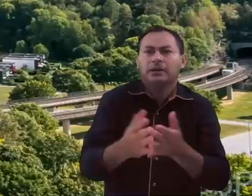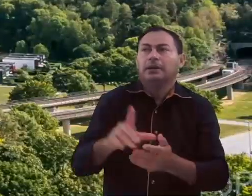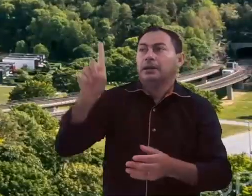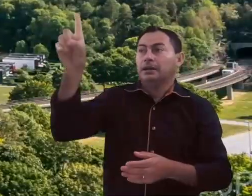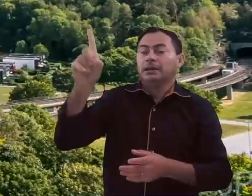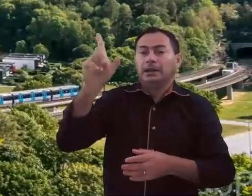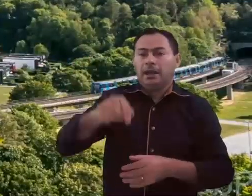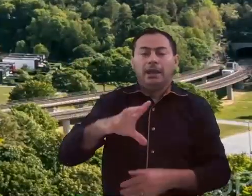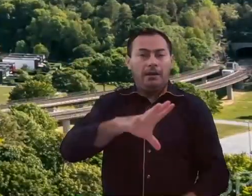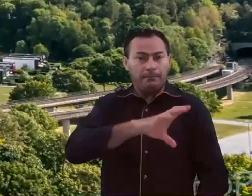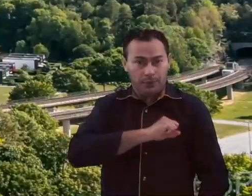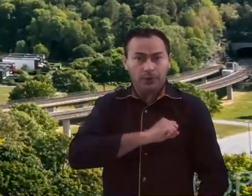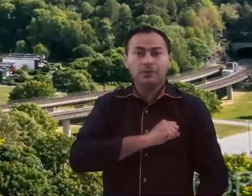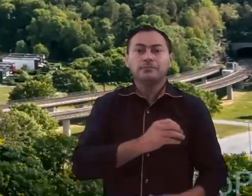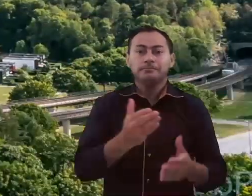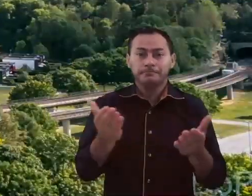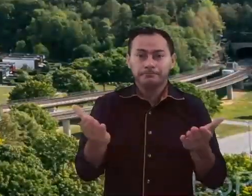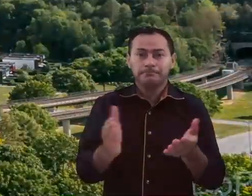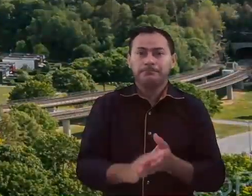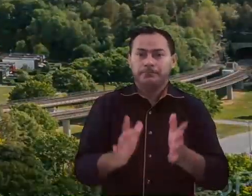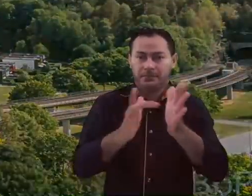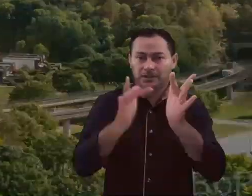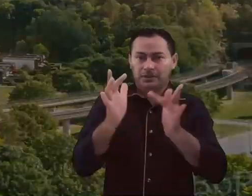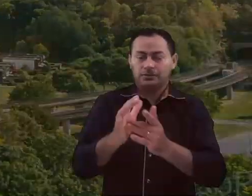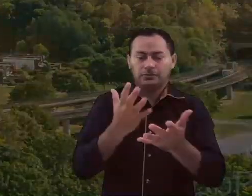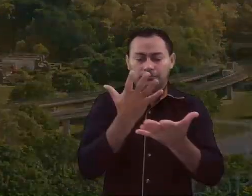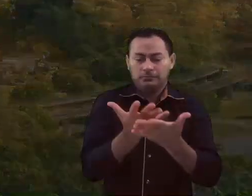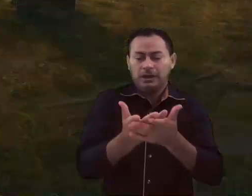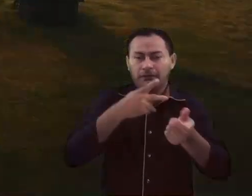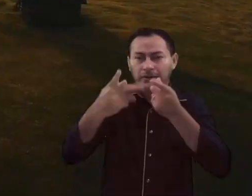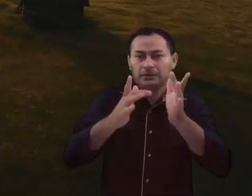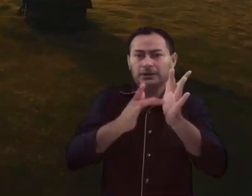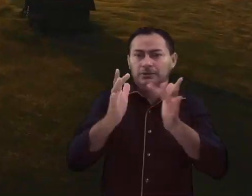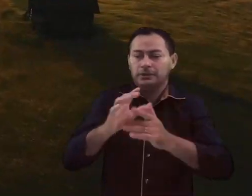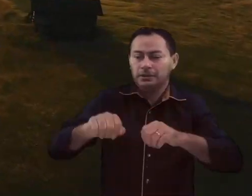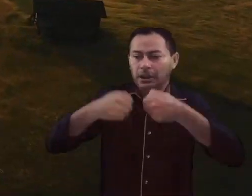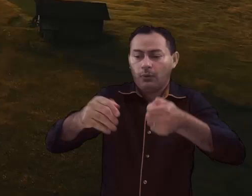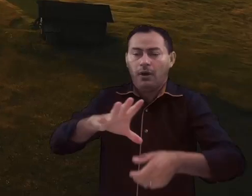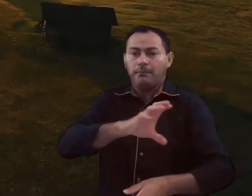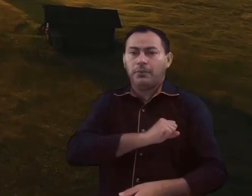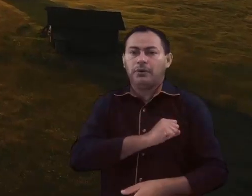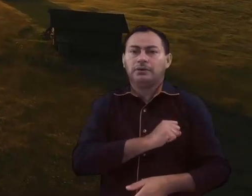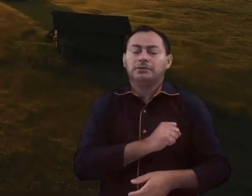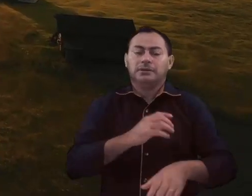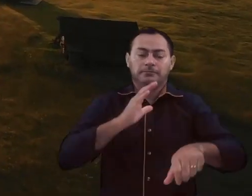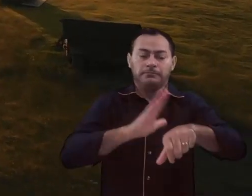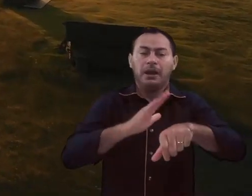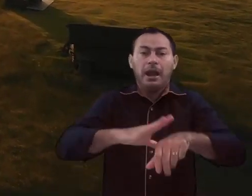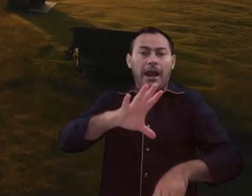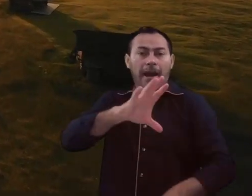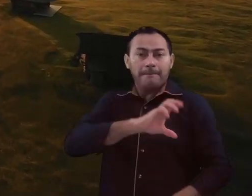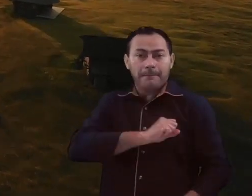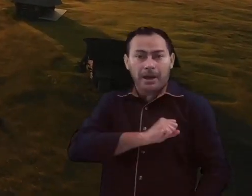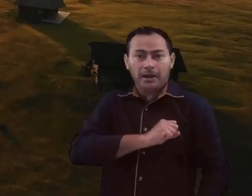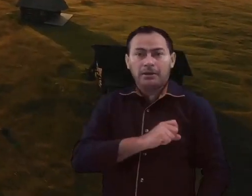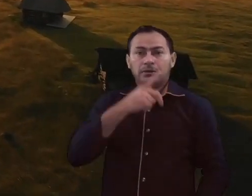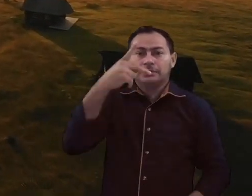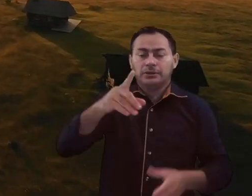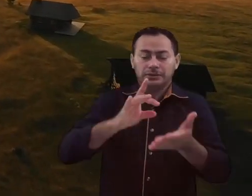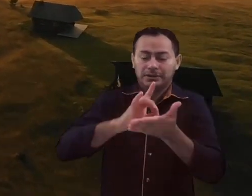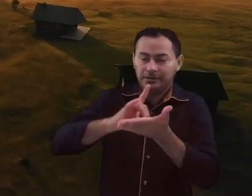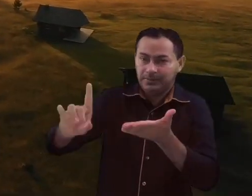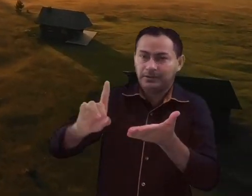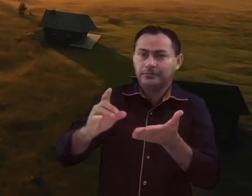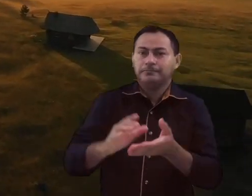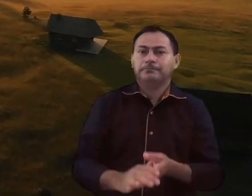perfeito, Ele é amor. Jesus confessou o valor que deu ao amor, chegando ao ponto de amar